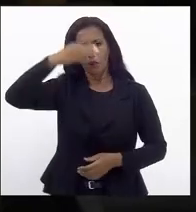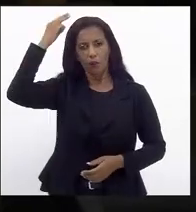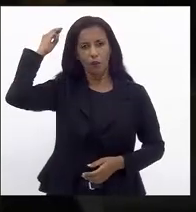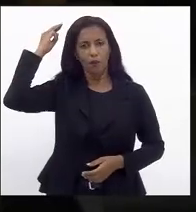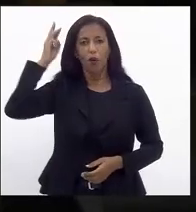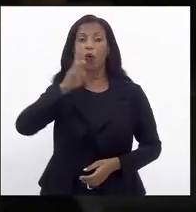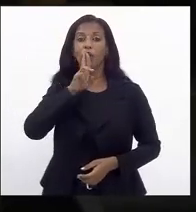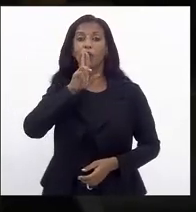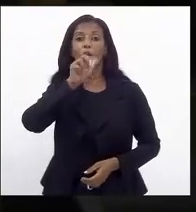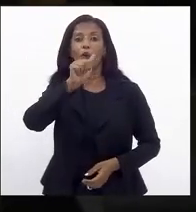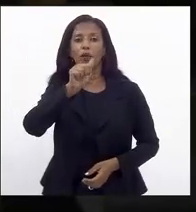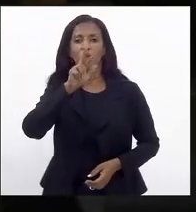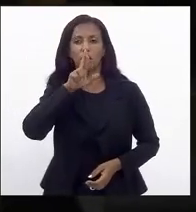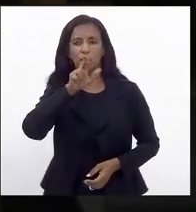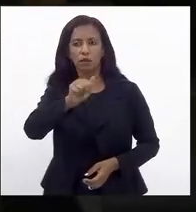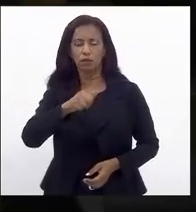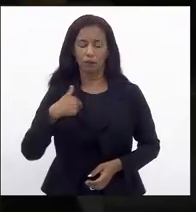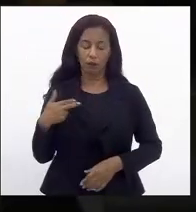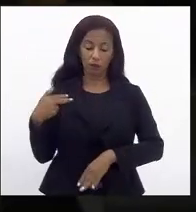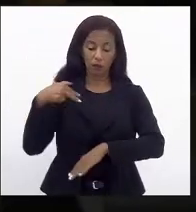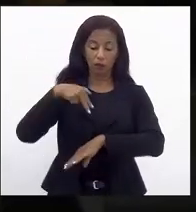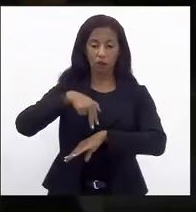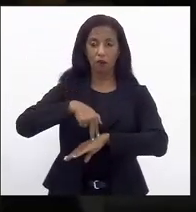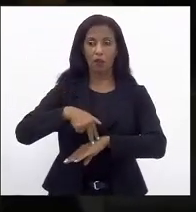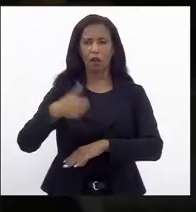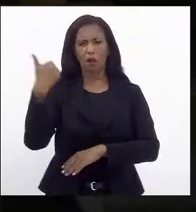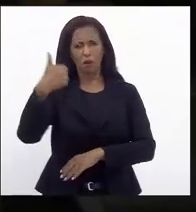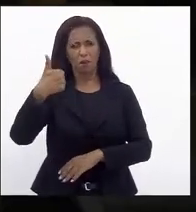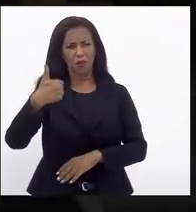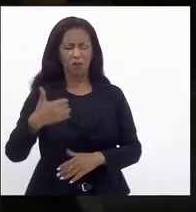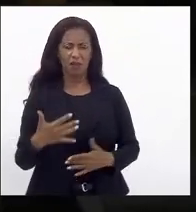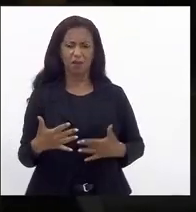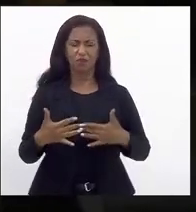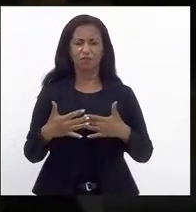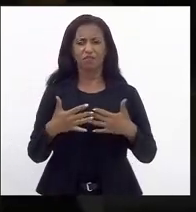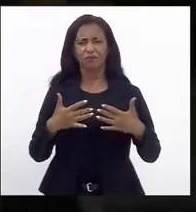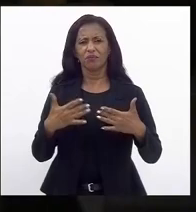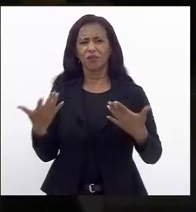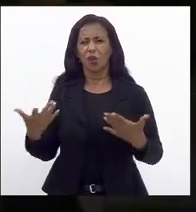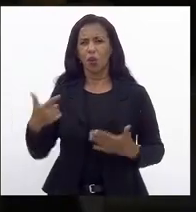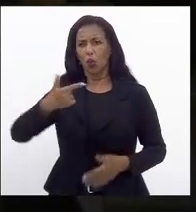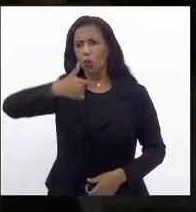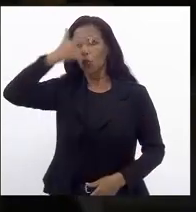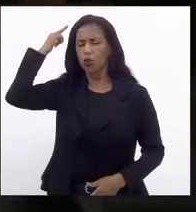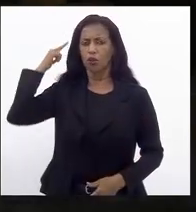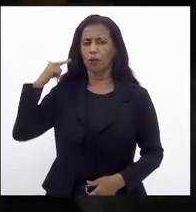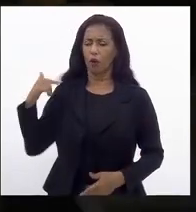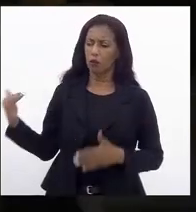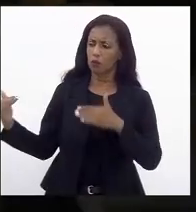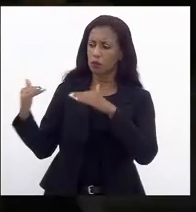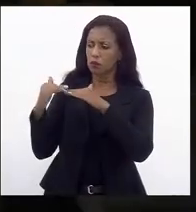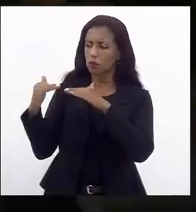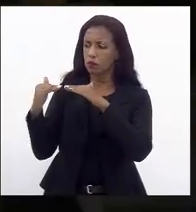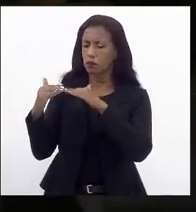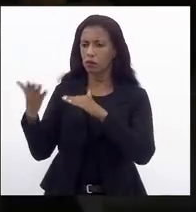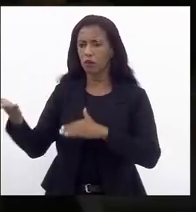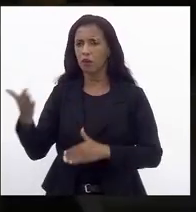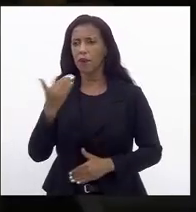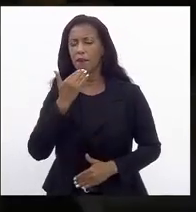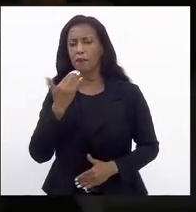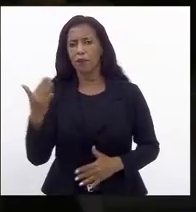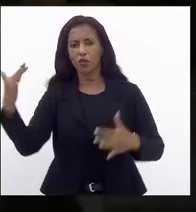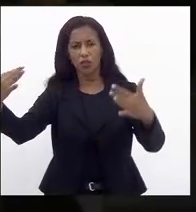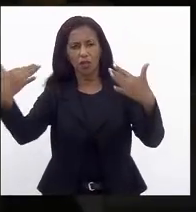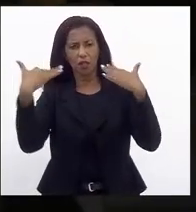Amorim eu quero aqui primeiro o me solidarizar com Deputado Luiz Paulo e eu